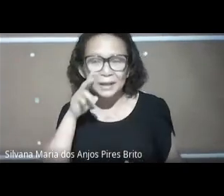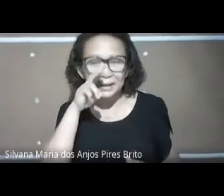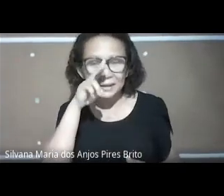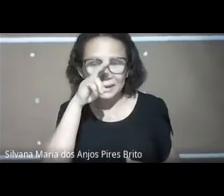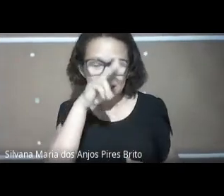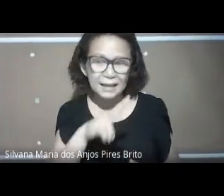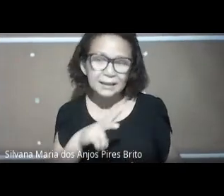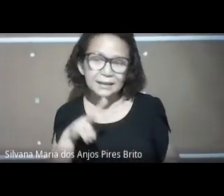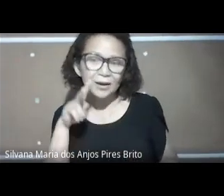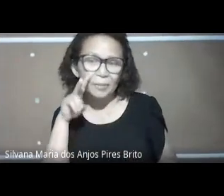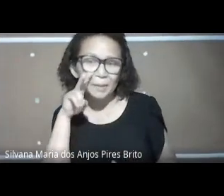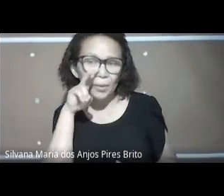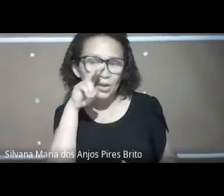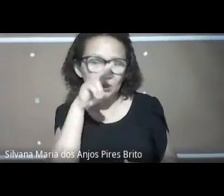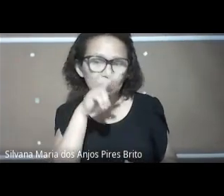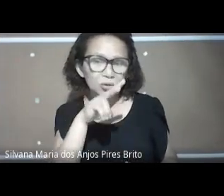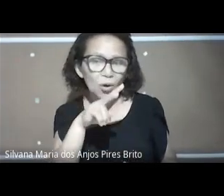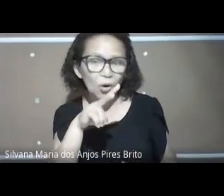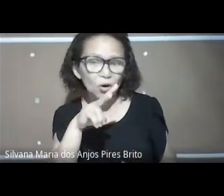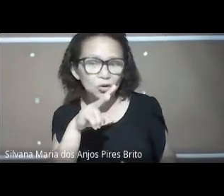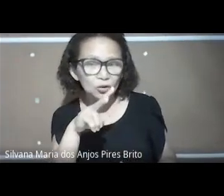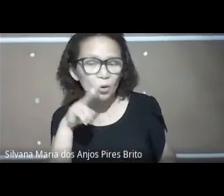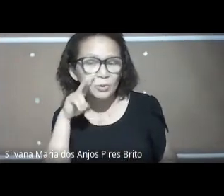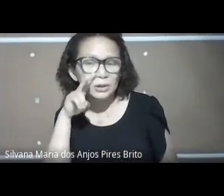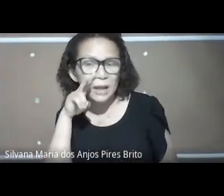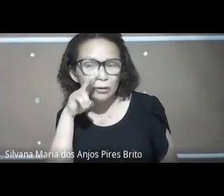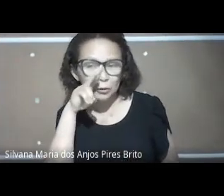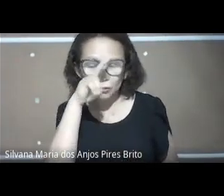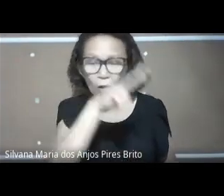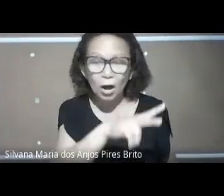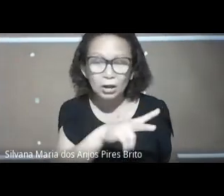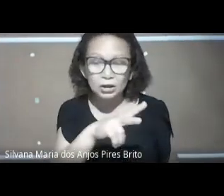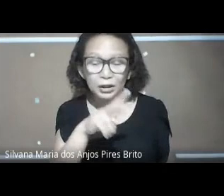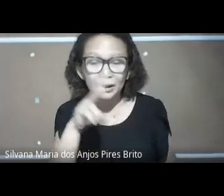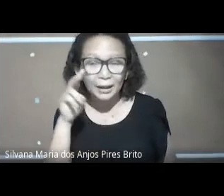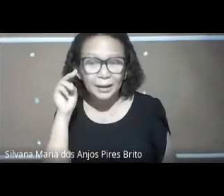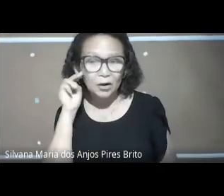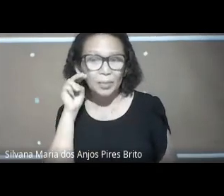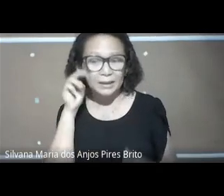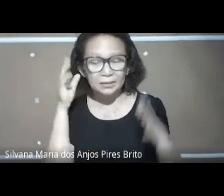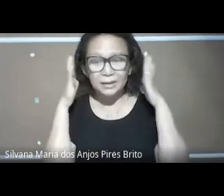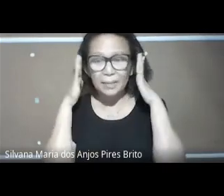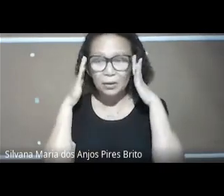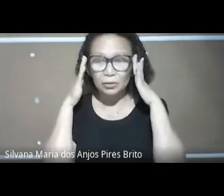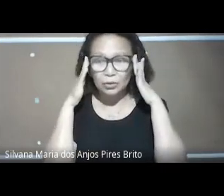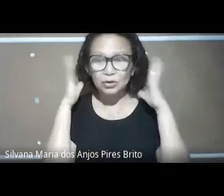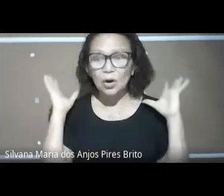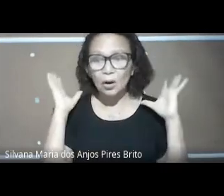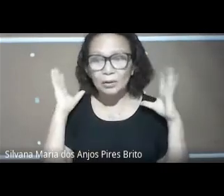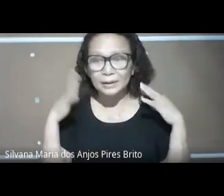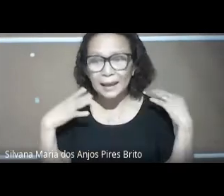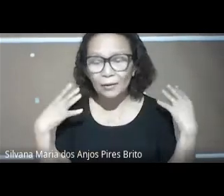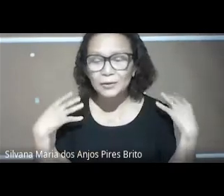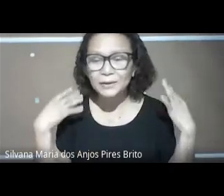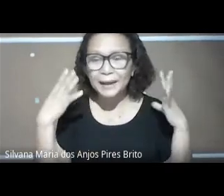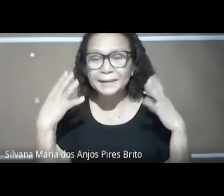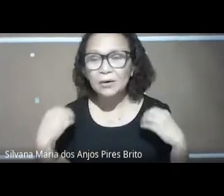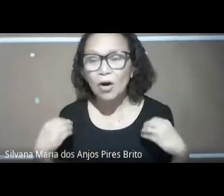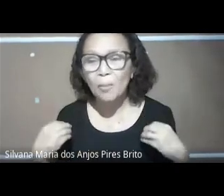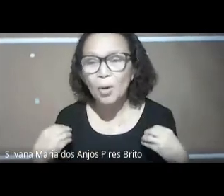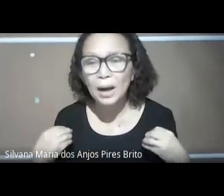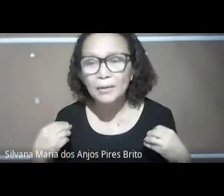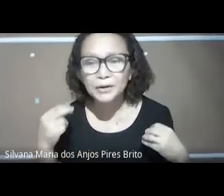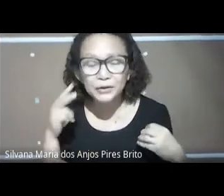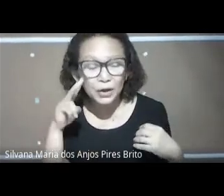sinalização, existem sinais que são bem próximos do rosto, como sinal de forte, e eu preciso saber, eu estou de óculos, isso que é